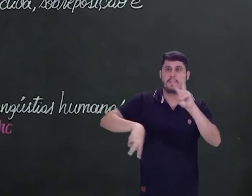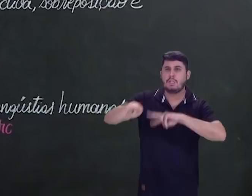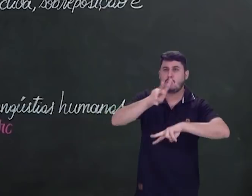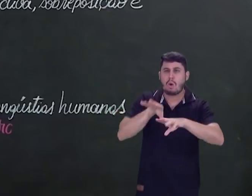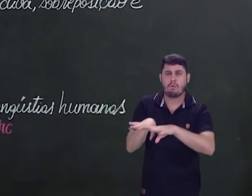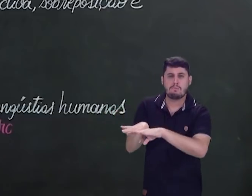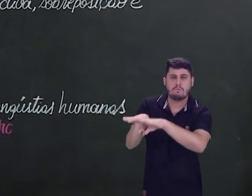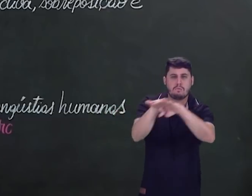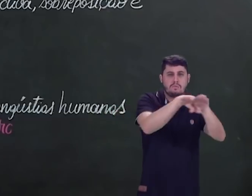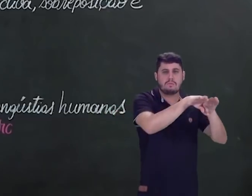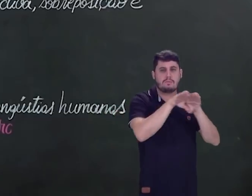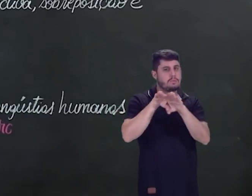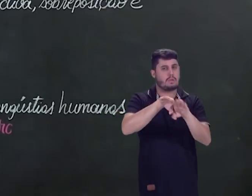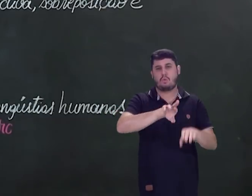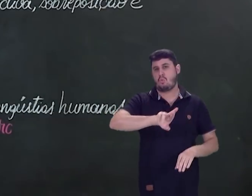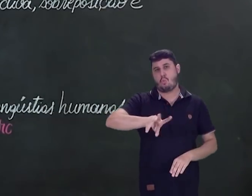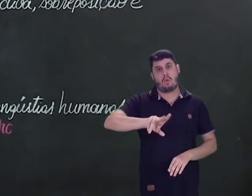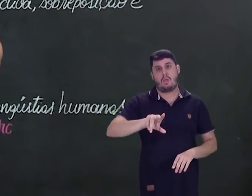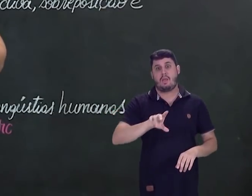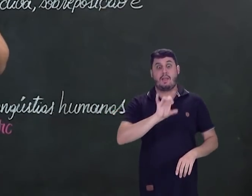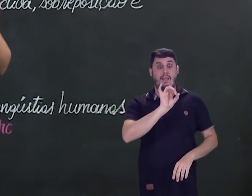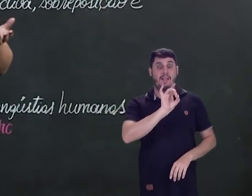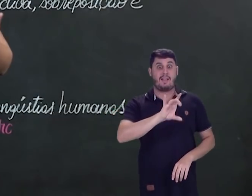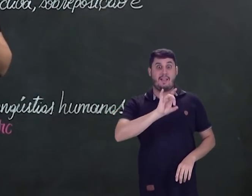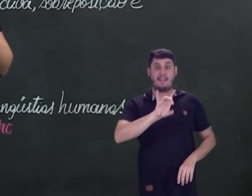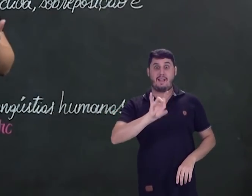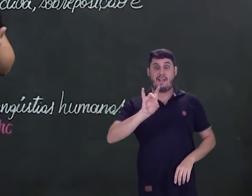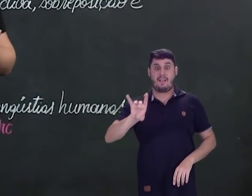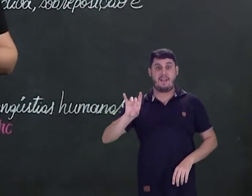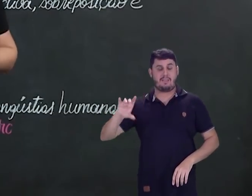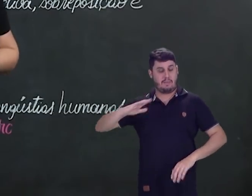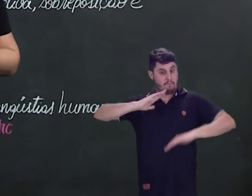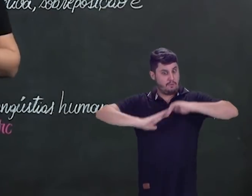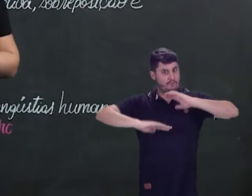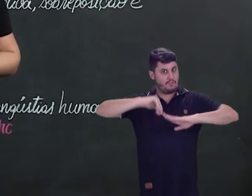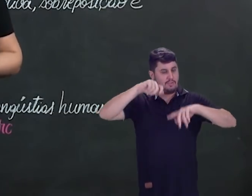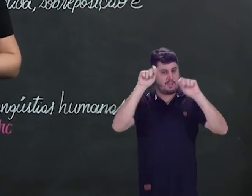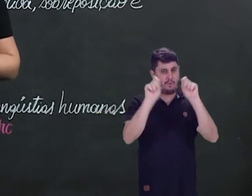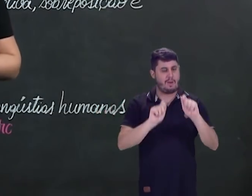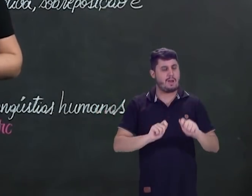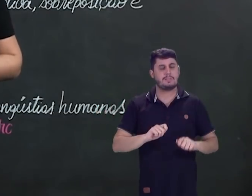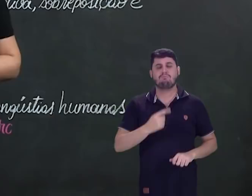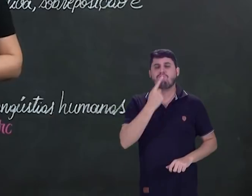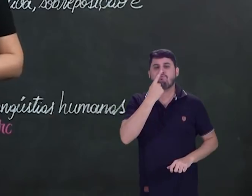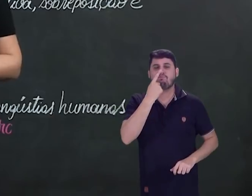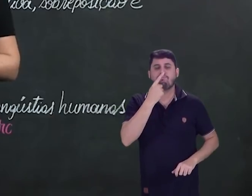né, estética. Não, cada artista ele vai para o caminho que ele acha mais interessante,